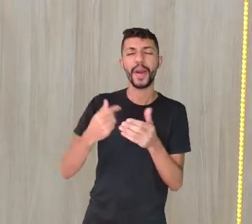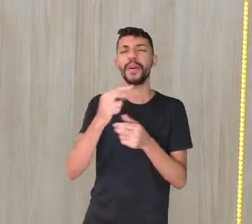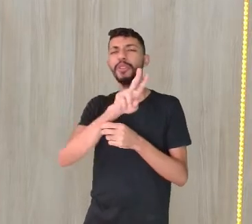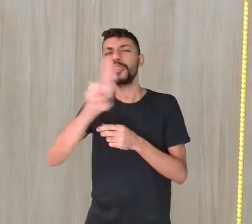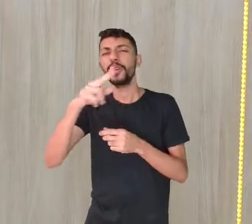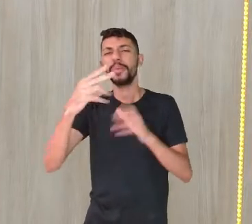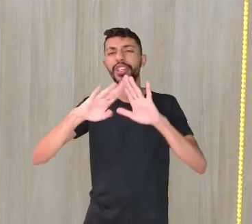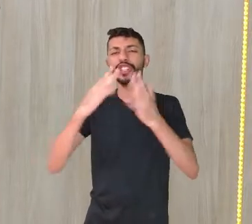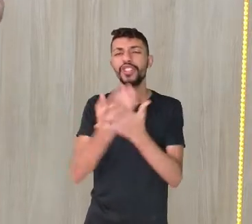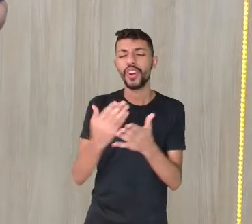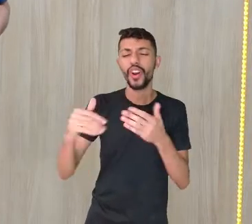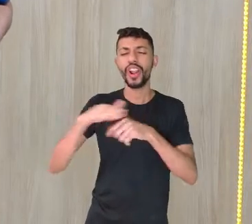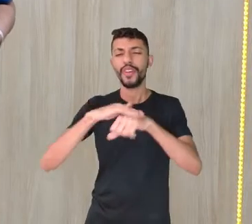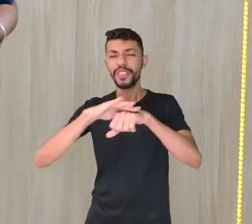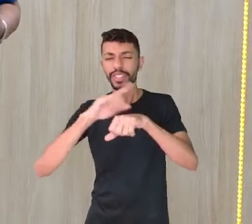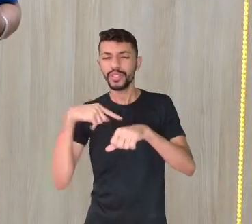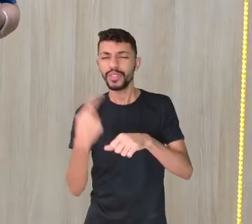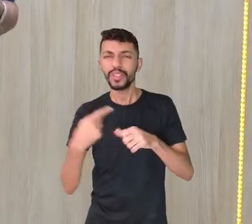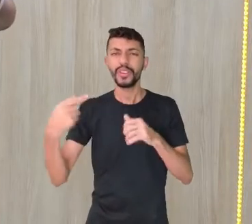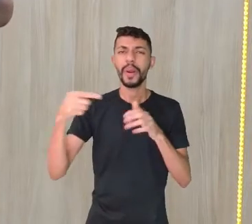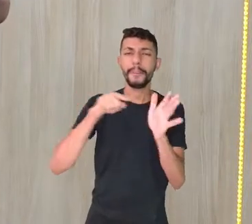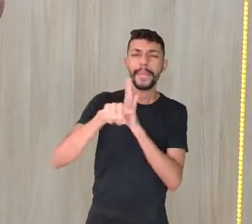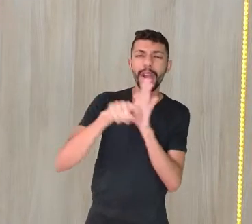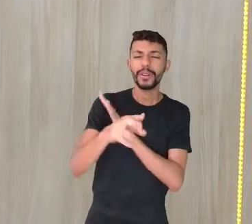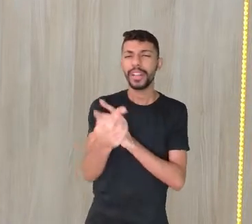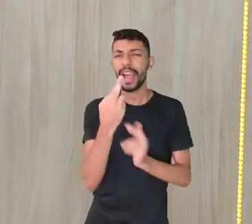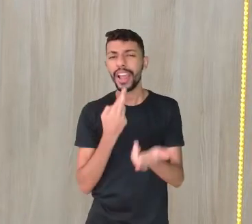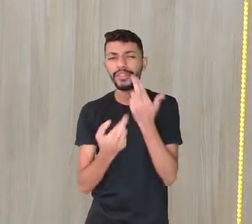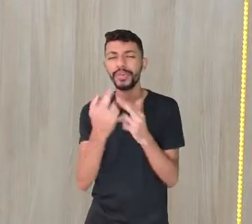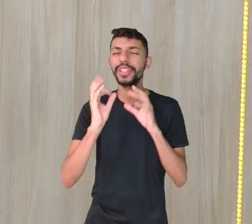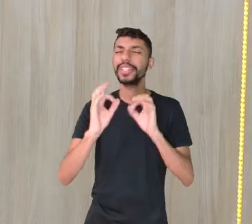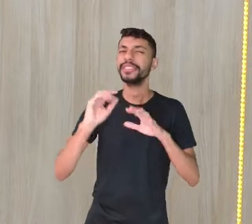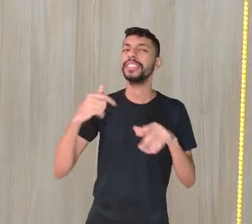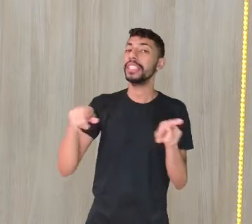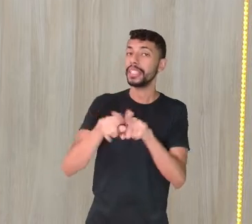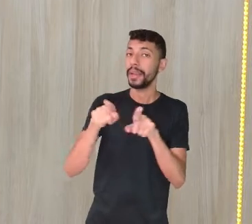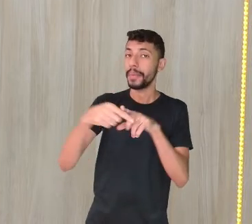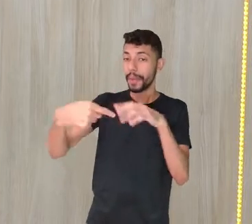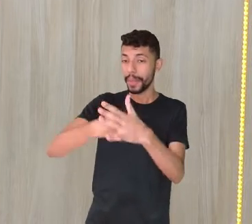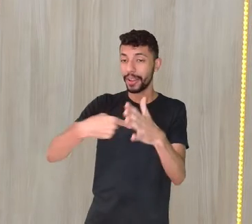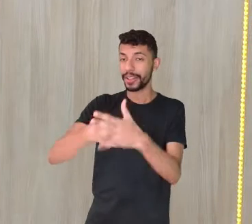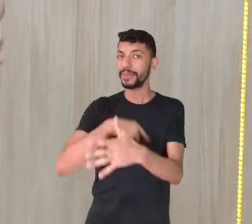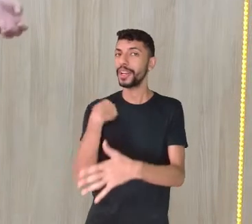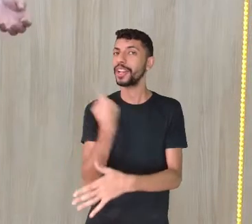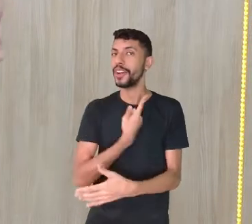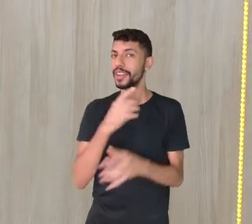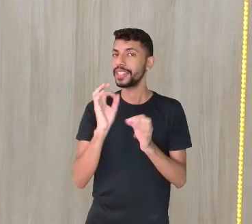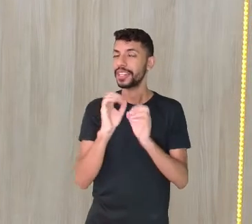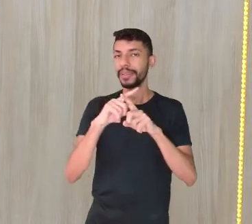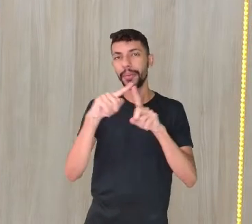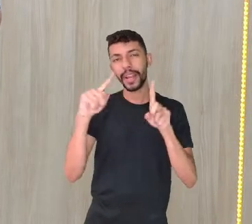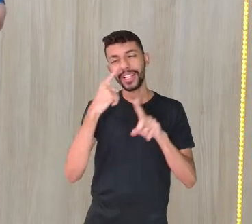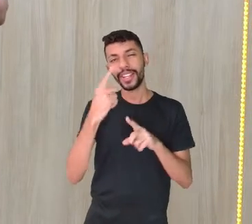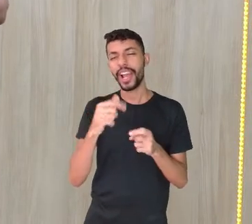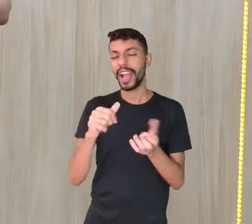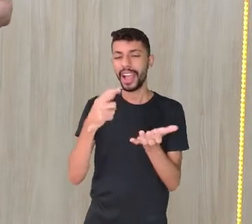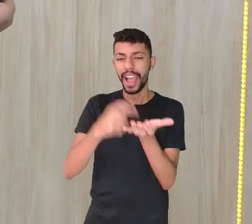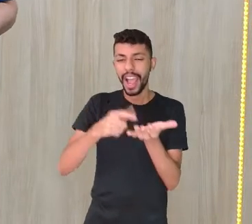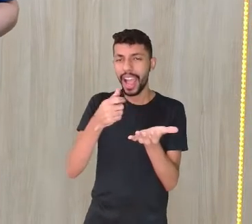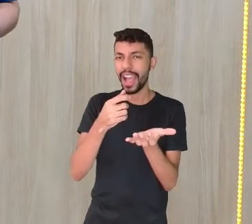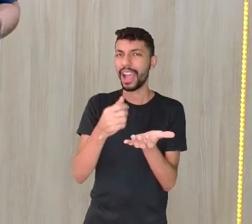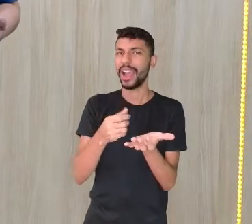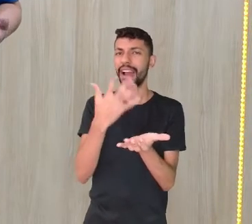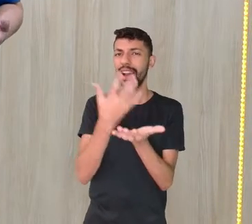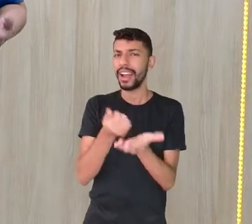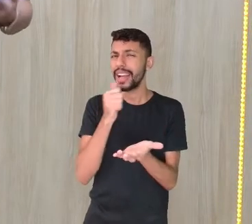escola, né, respondendo questionamentos, fazendo questionamentos também. Mas, para quem ainda não baixou, está vendo a